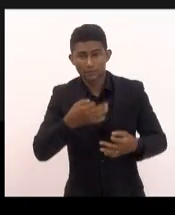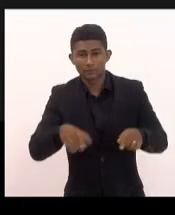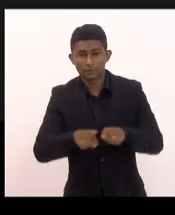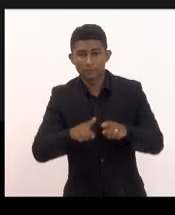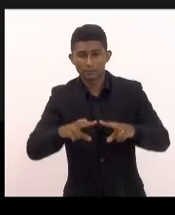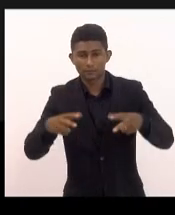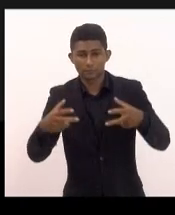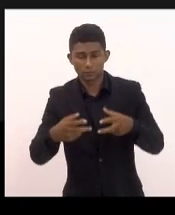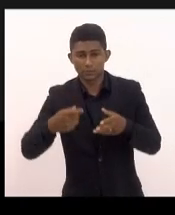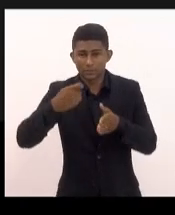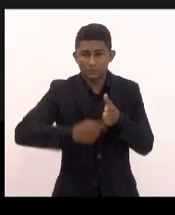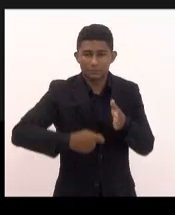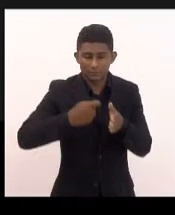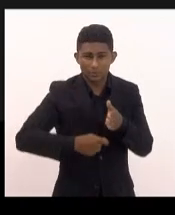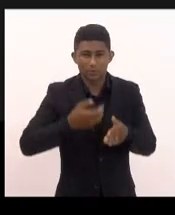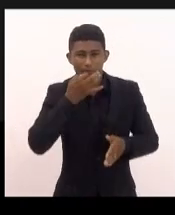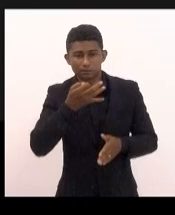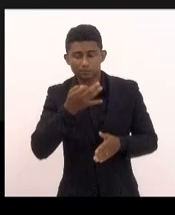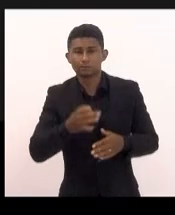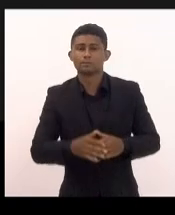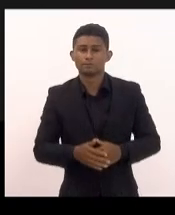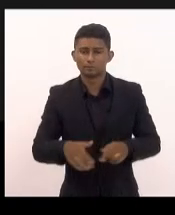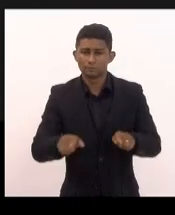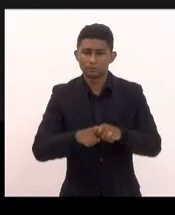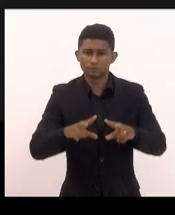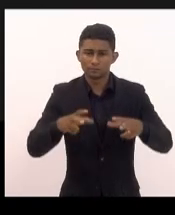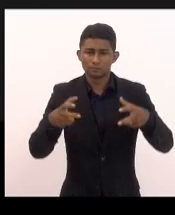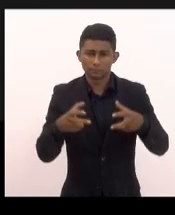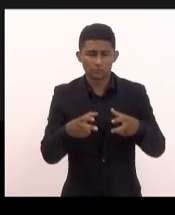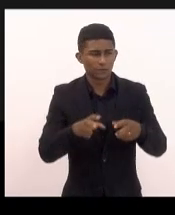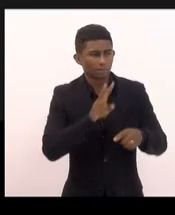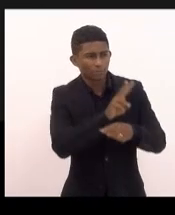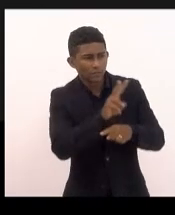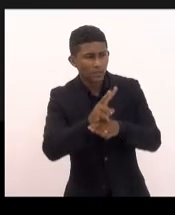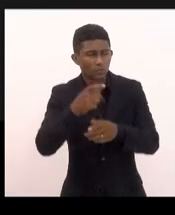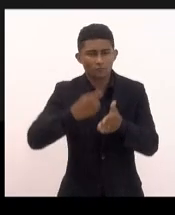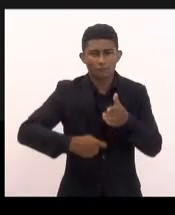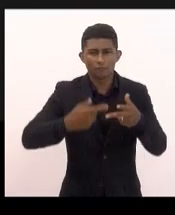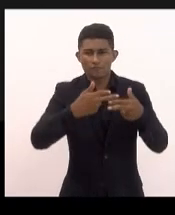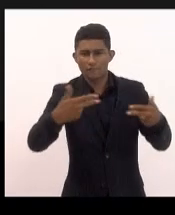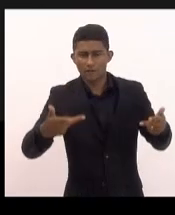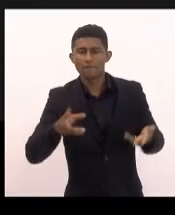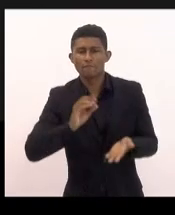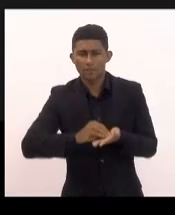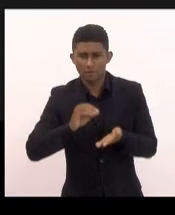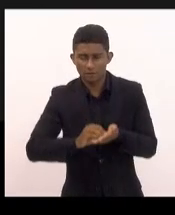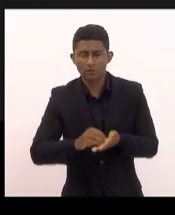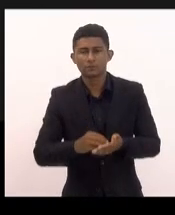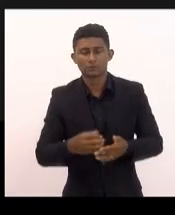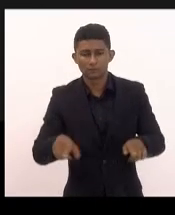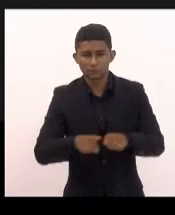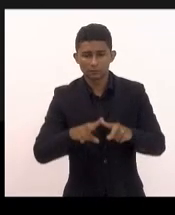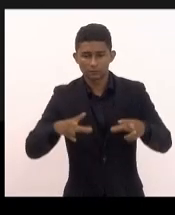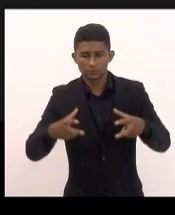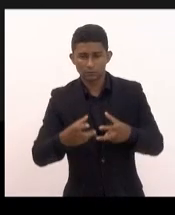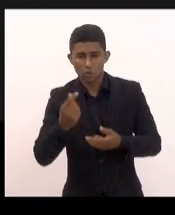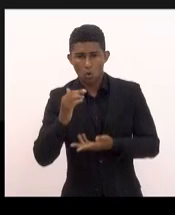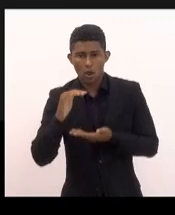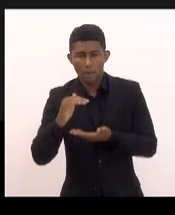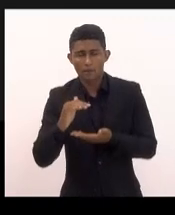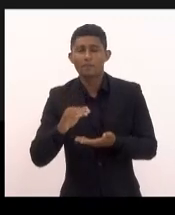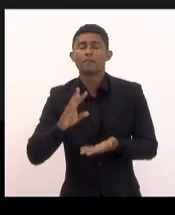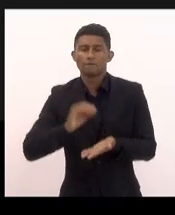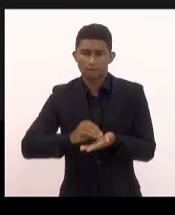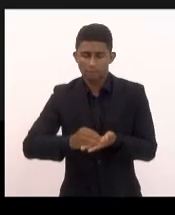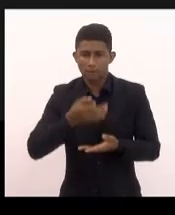de Tributação, controle da arrecadação estadual e fiscalização dos tributos estaduais e de orçamento às emendas de plenário. Em